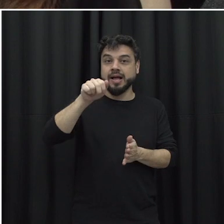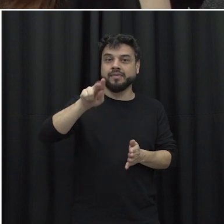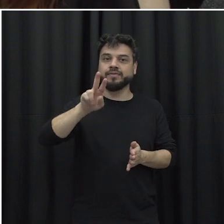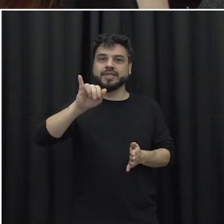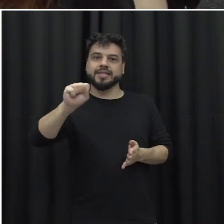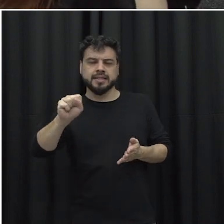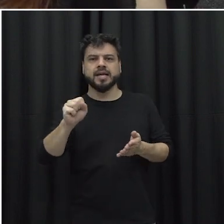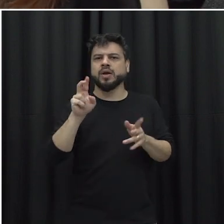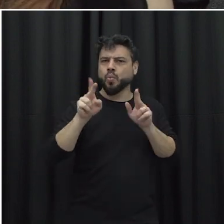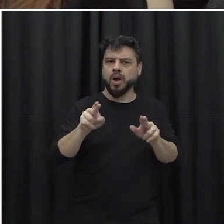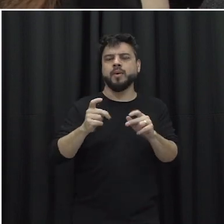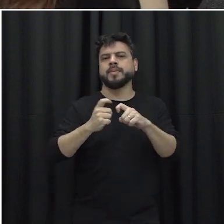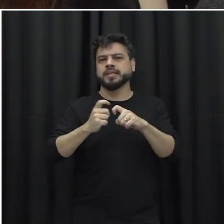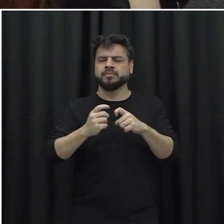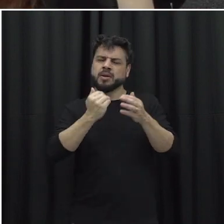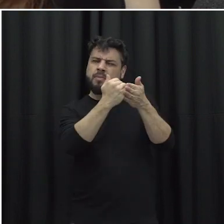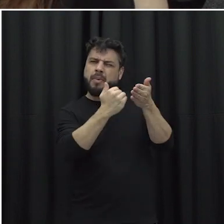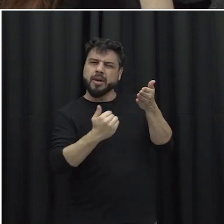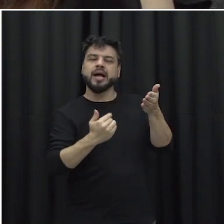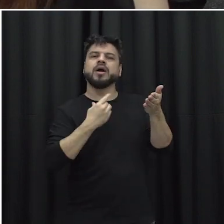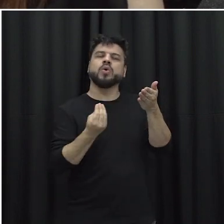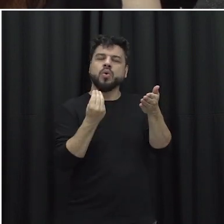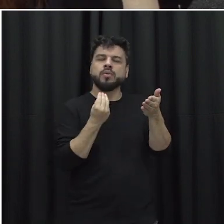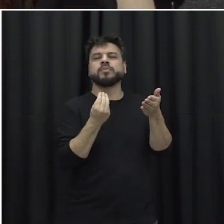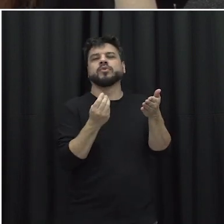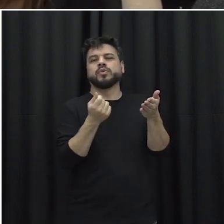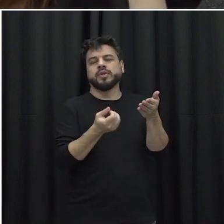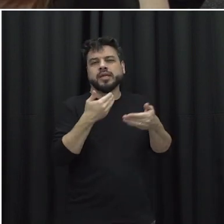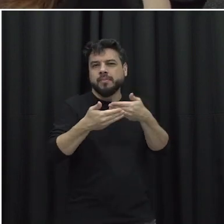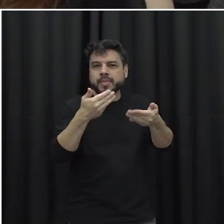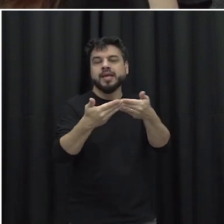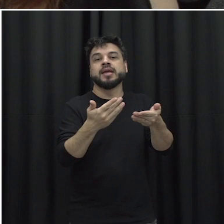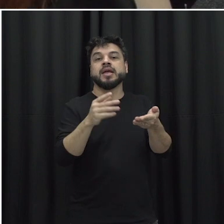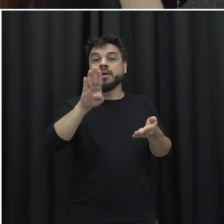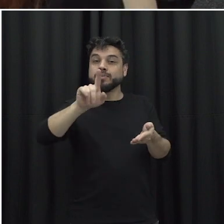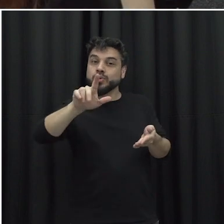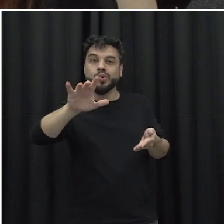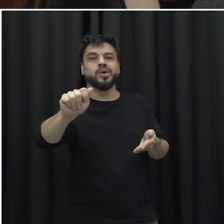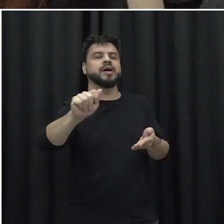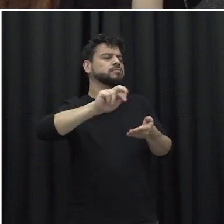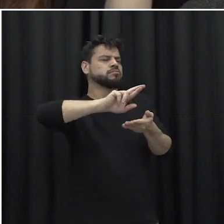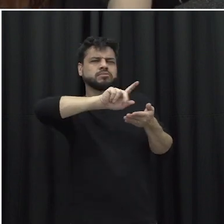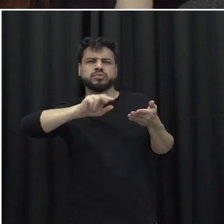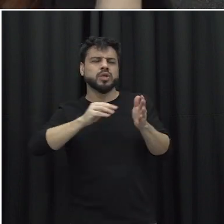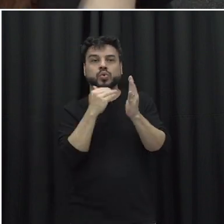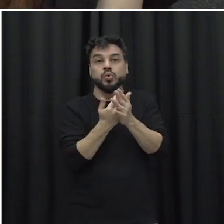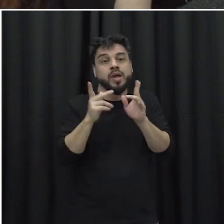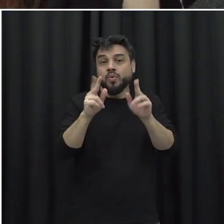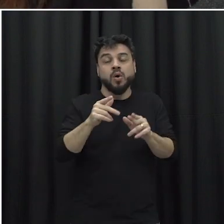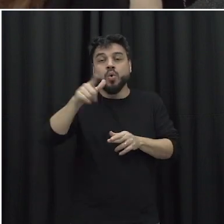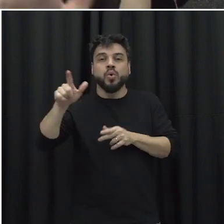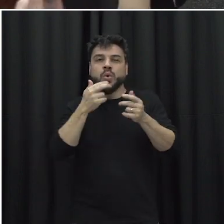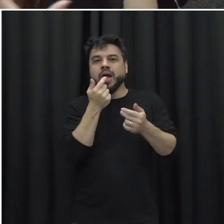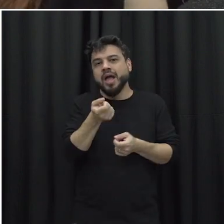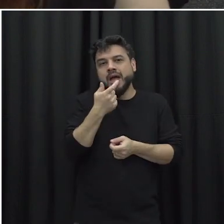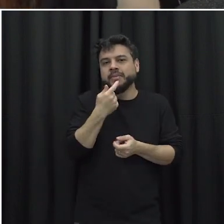como um medicamento, com uma indicação terapêutica, com uma bula, e todas as especificações que qualquer outro, como a